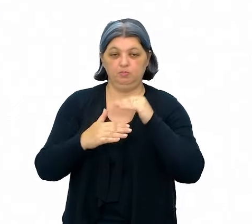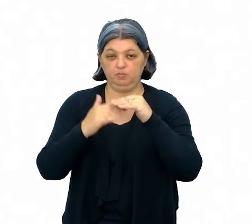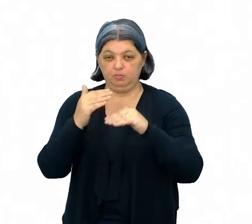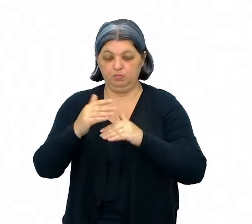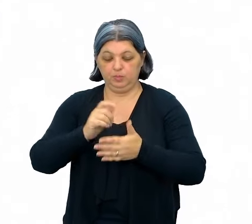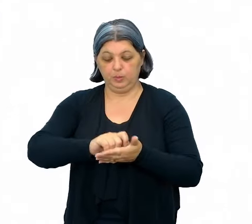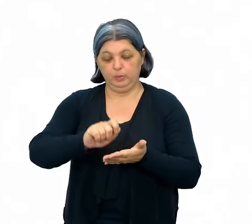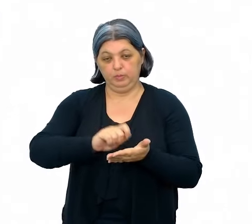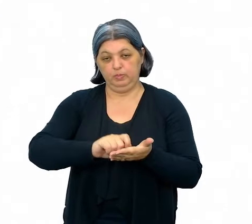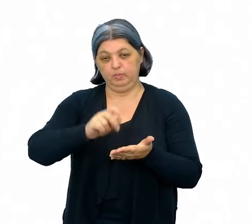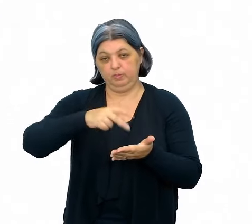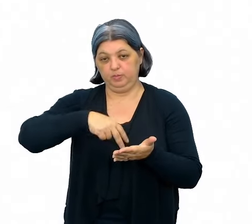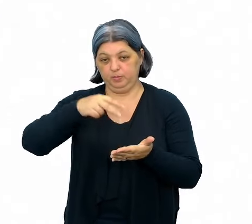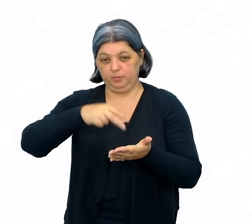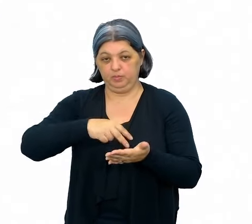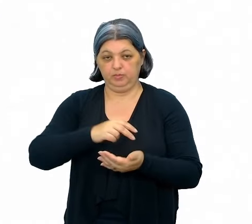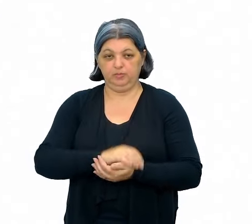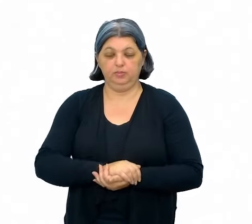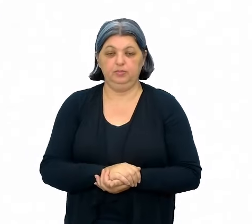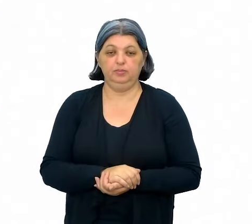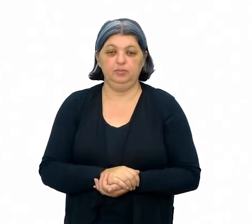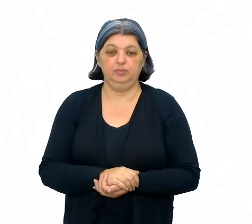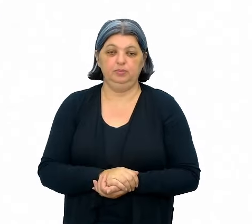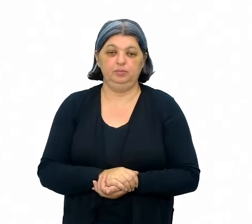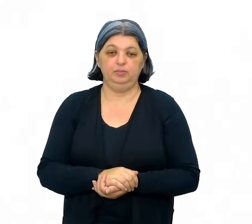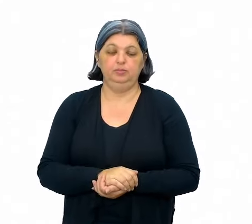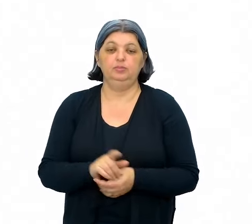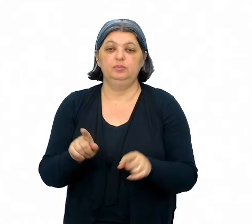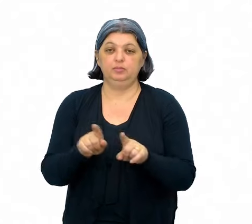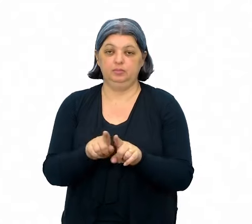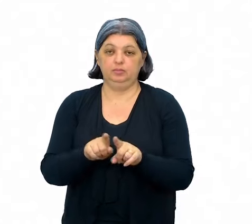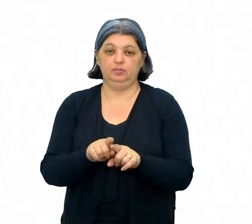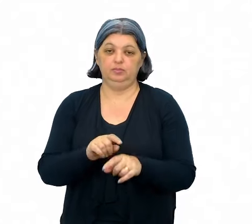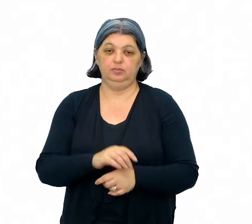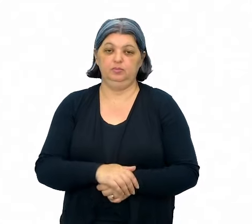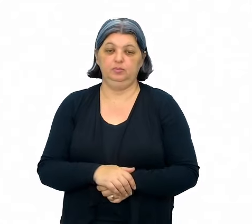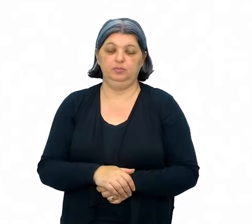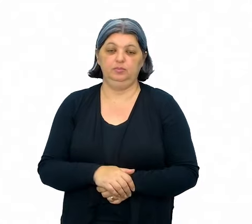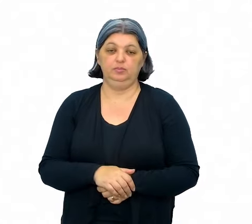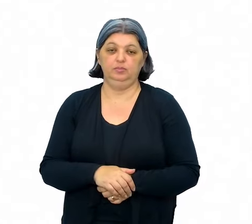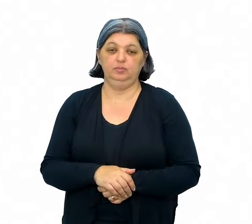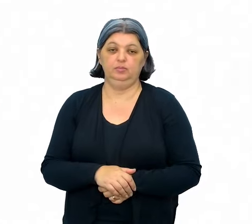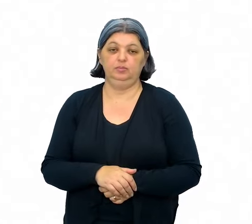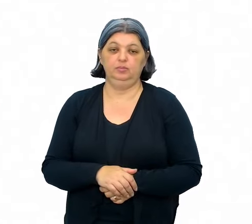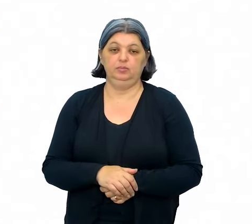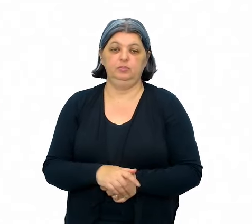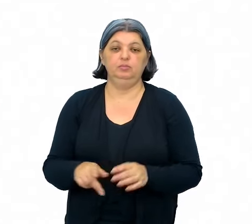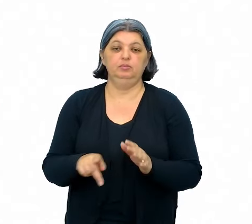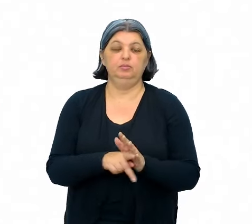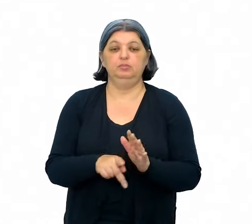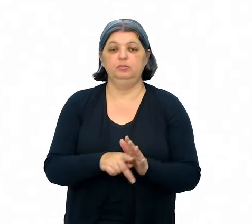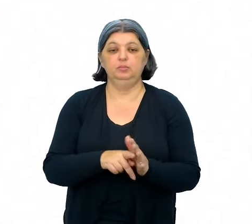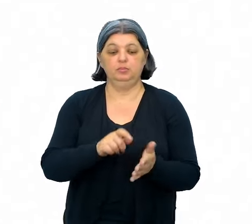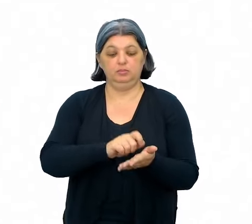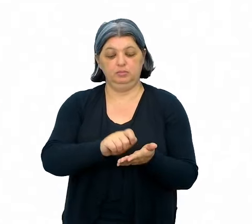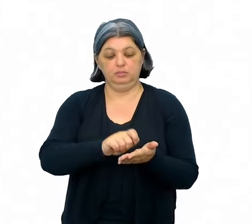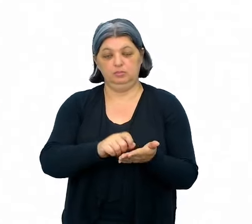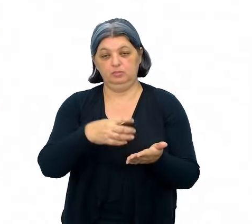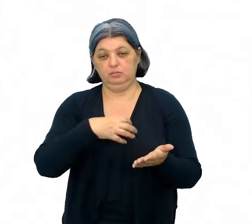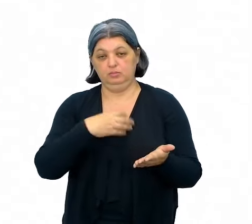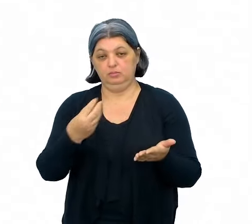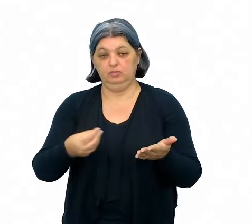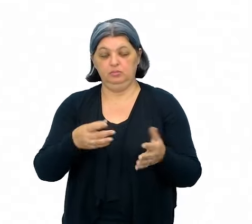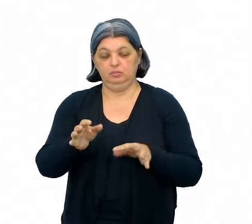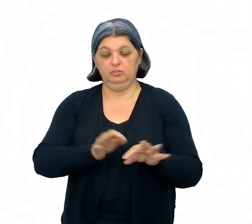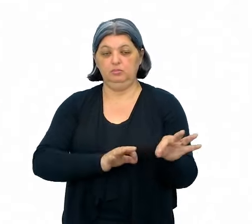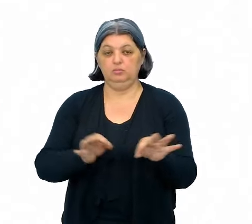da escrita, da leitura e também, né, do sistema de escrita.